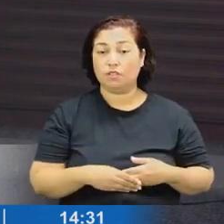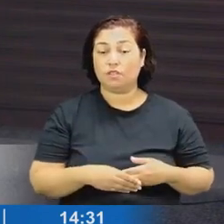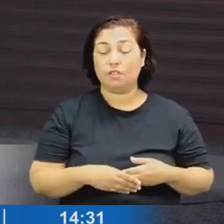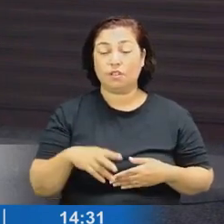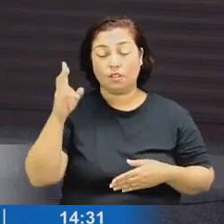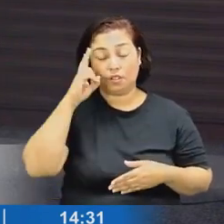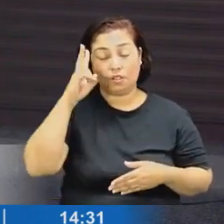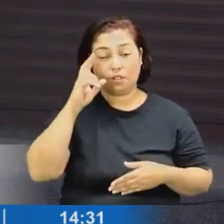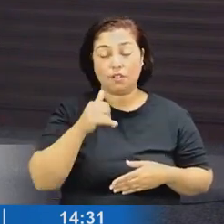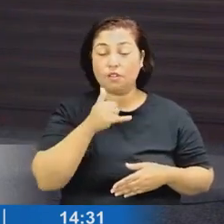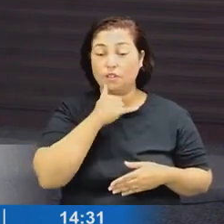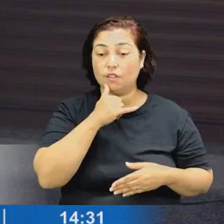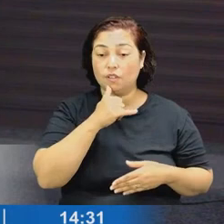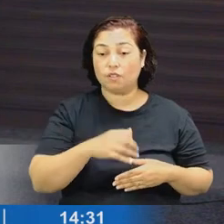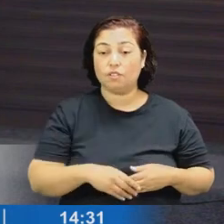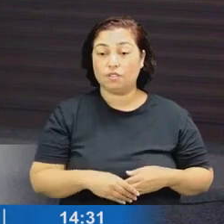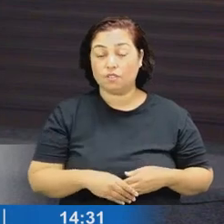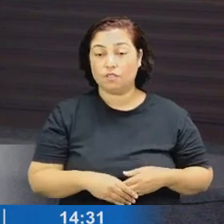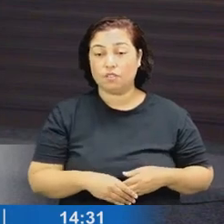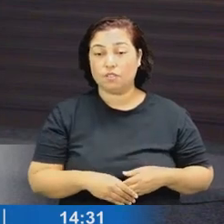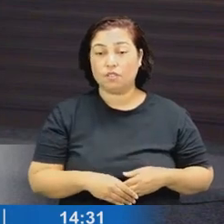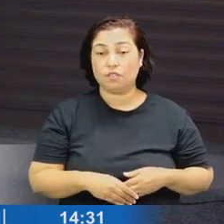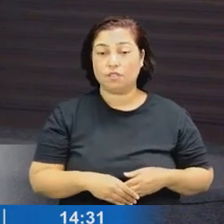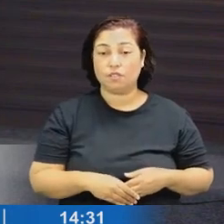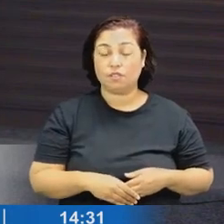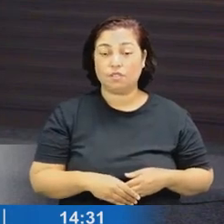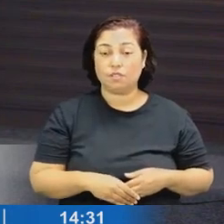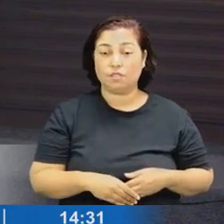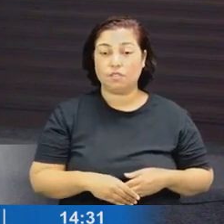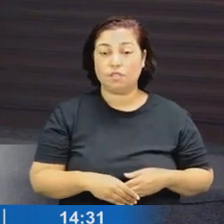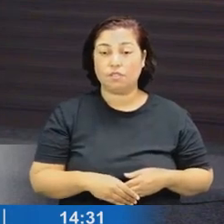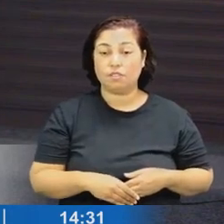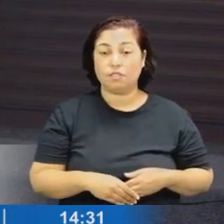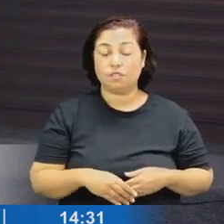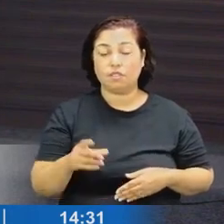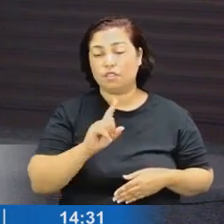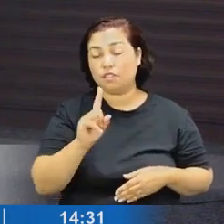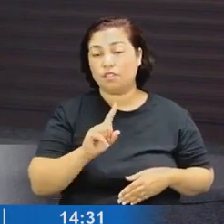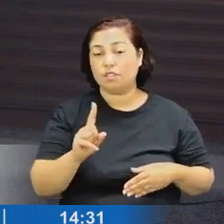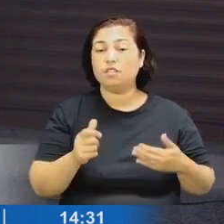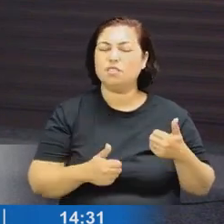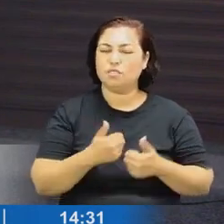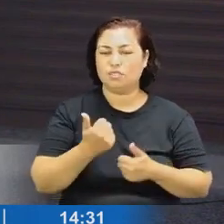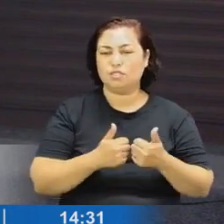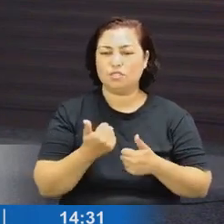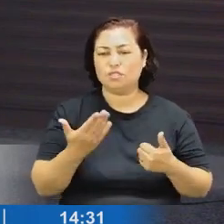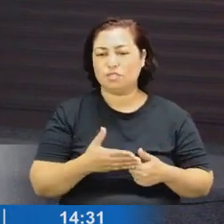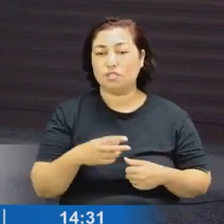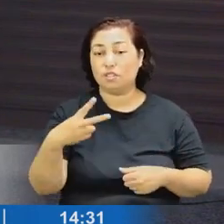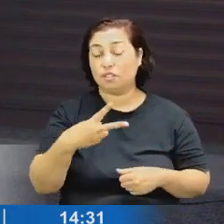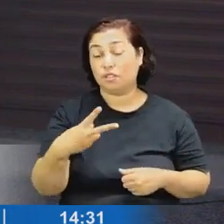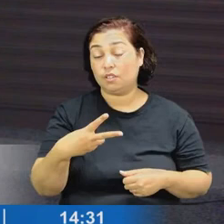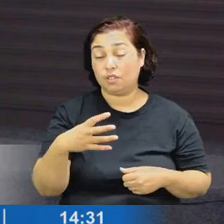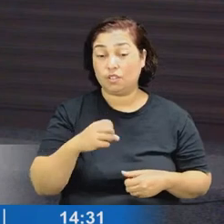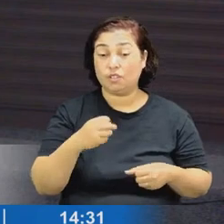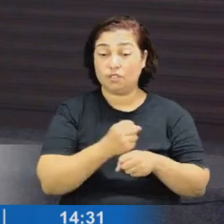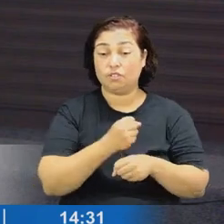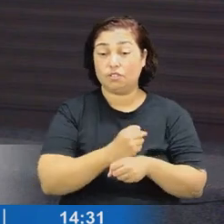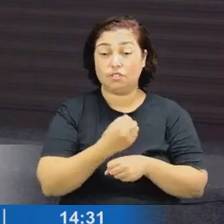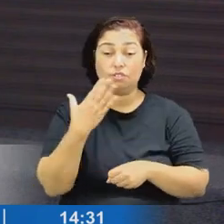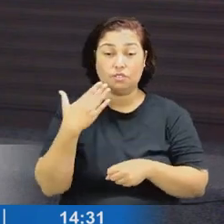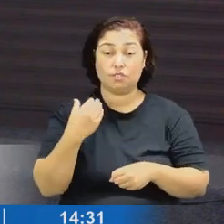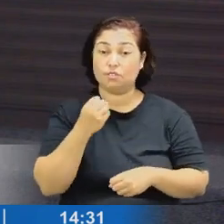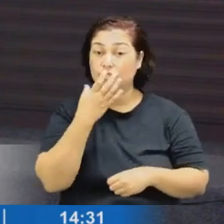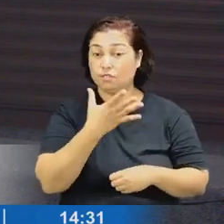triste Vou jogar um futebol ontem eu fui atleta já né Aí eu falei assim não já fui atleta não sei que há 20 anos atrás Tô bem